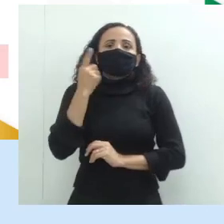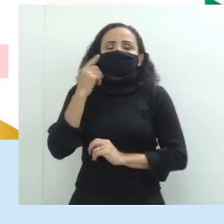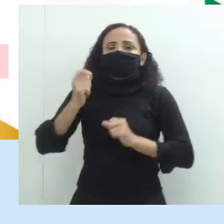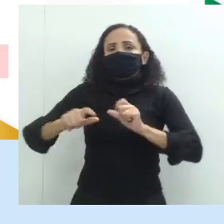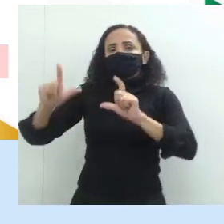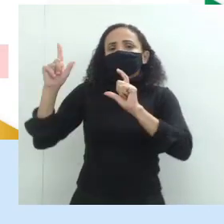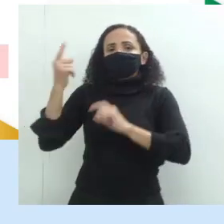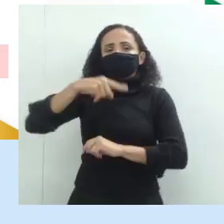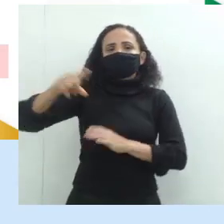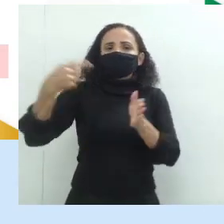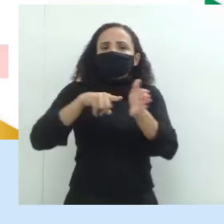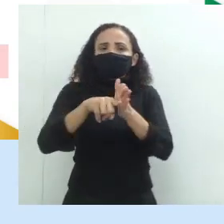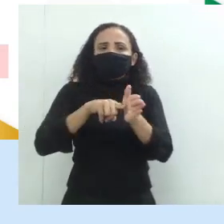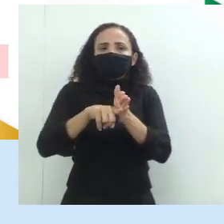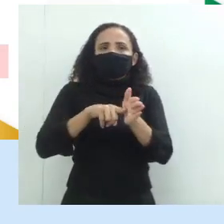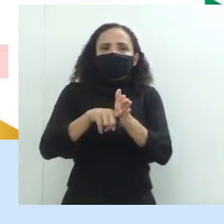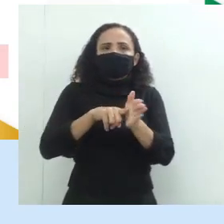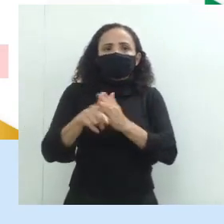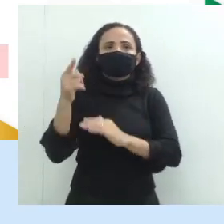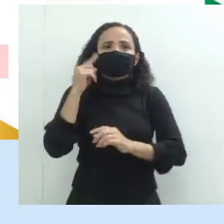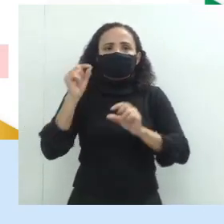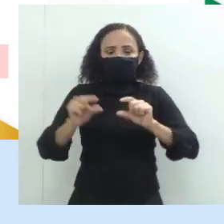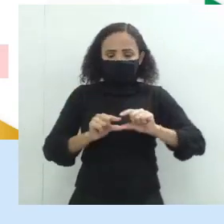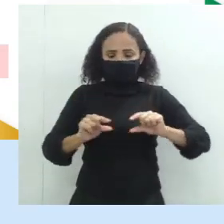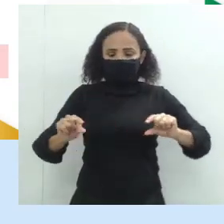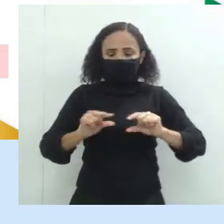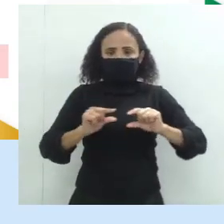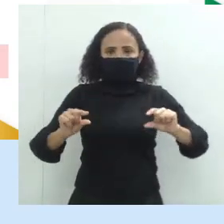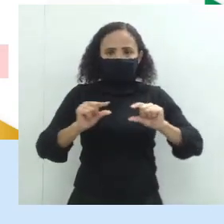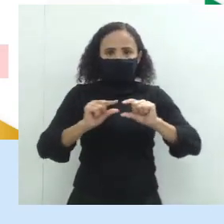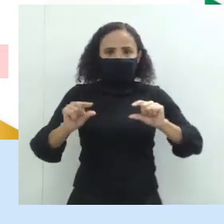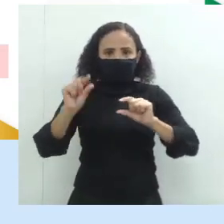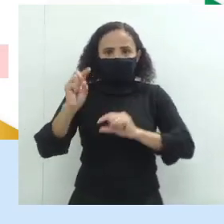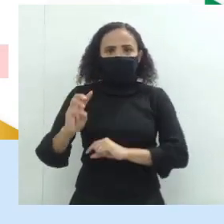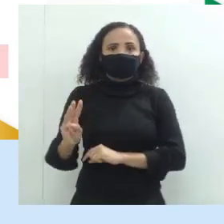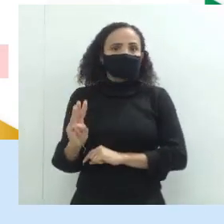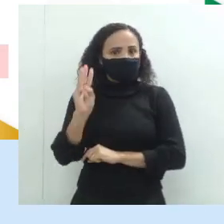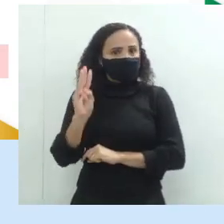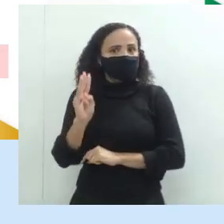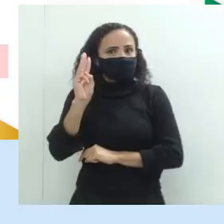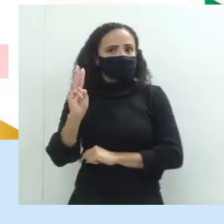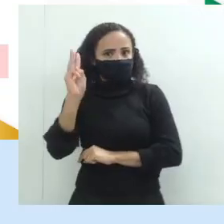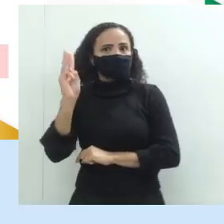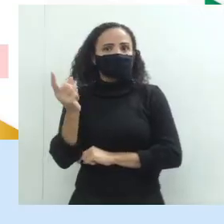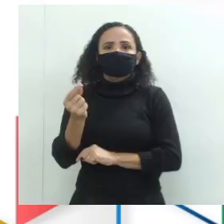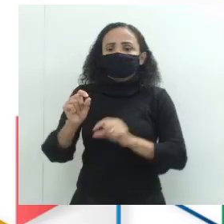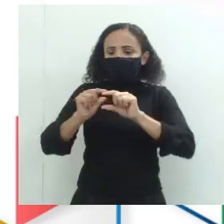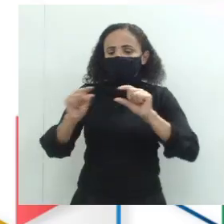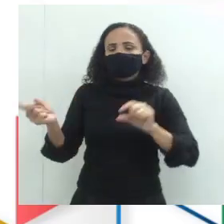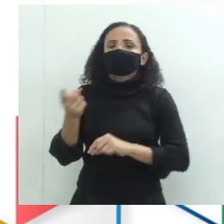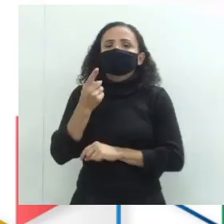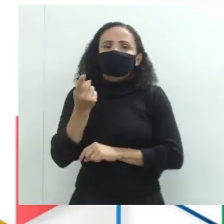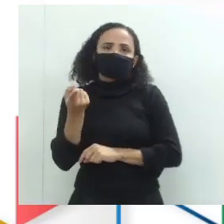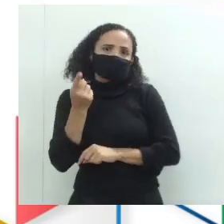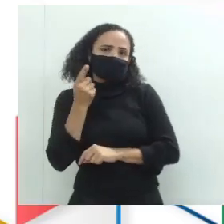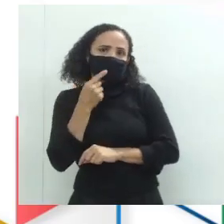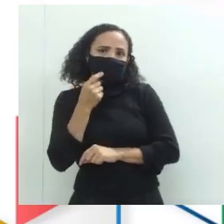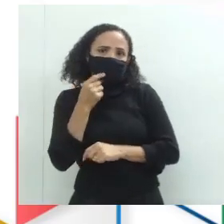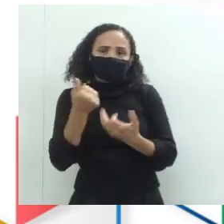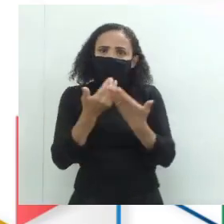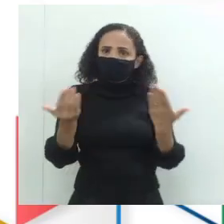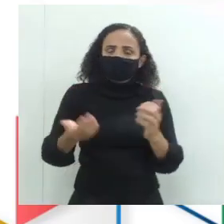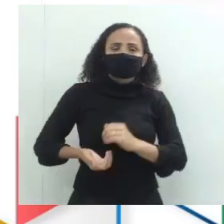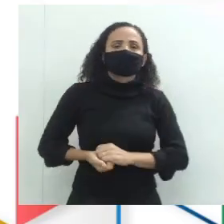para quem gosta de pesquisar, esse e-mail aí, ó, tá aí embaixo, tá? Tá mais vermelhinho. Vou dar ênfase nele daqui a pouco, tá